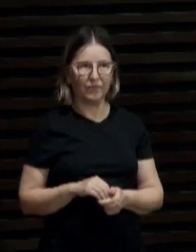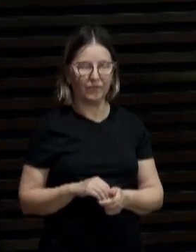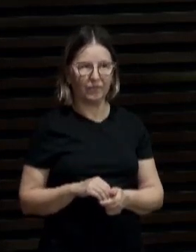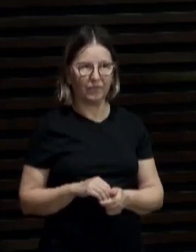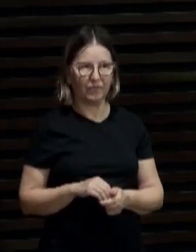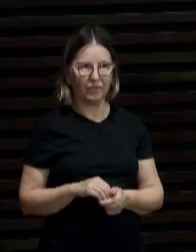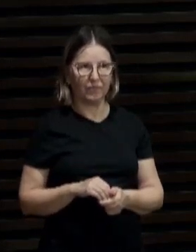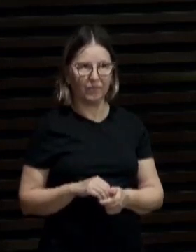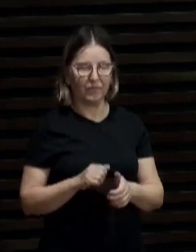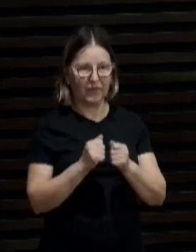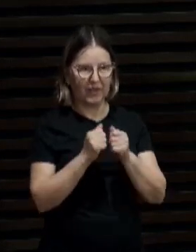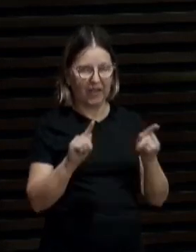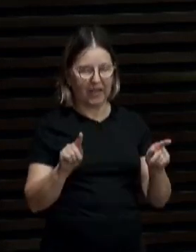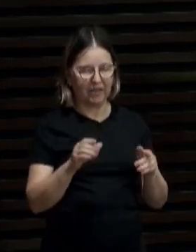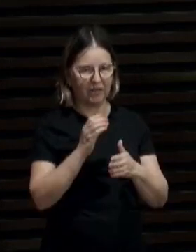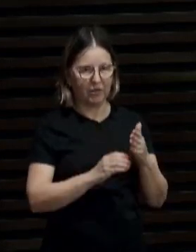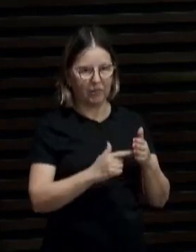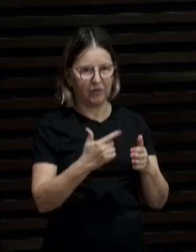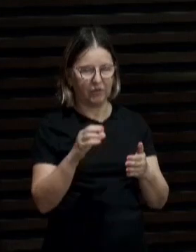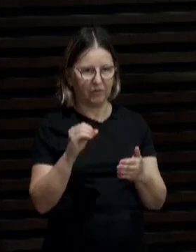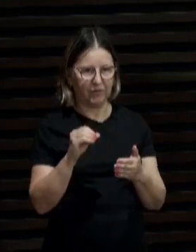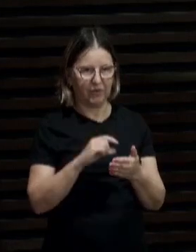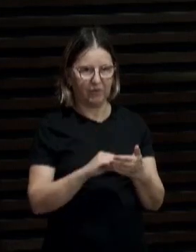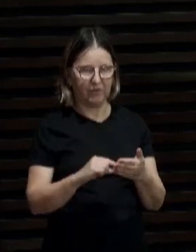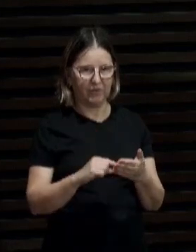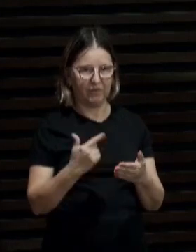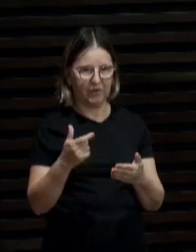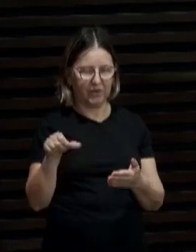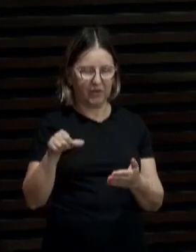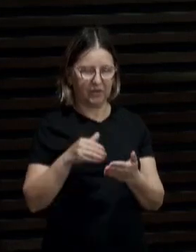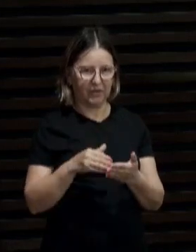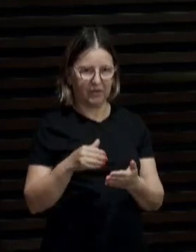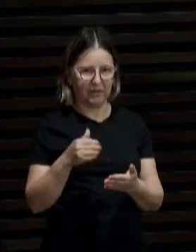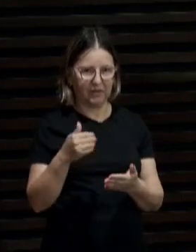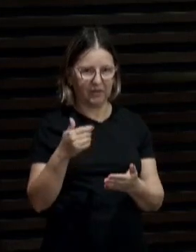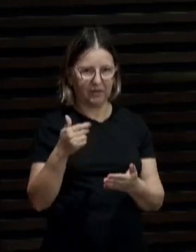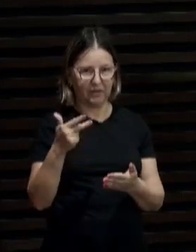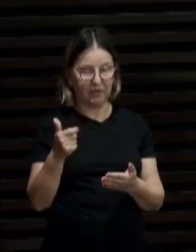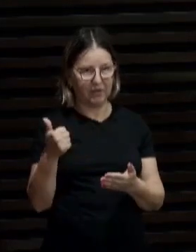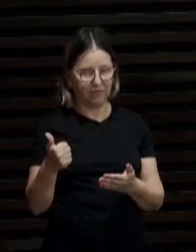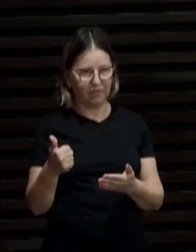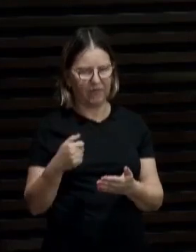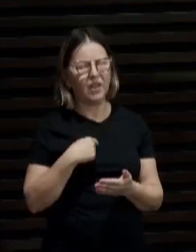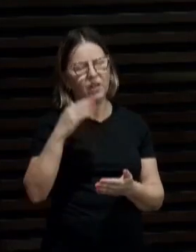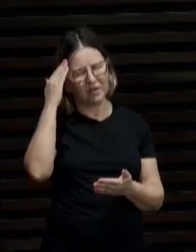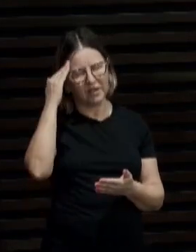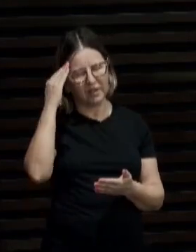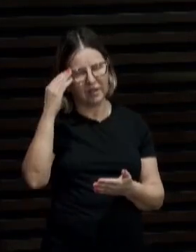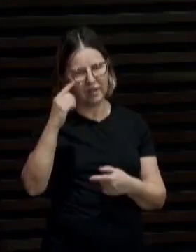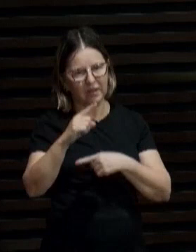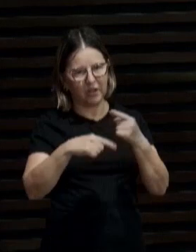em Atos 20, de 29 a 31. Vamos ler? Eu sei que depois da minha